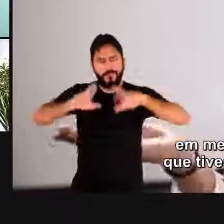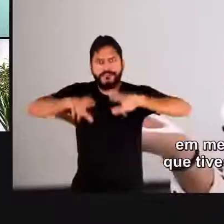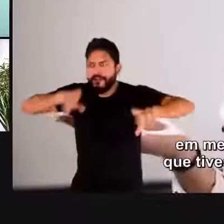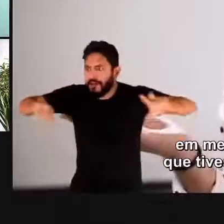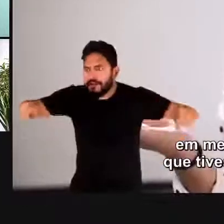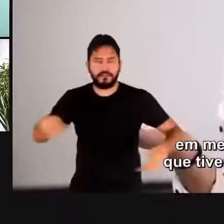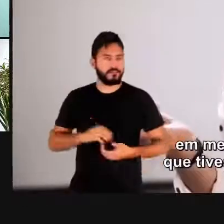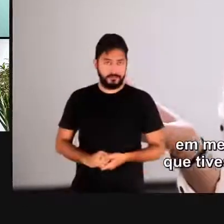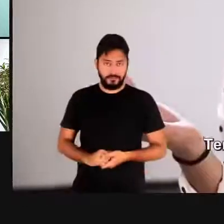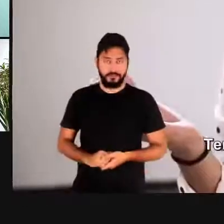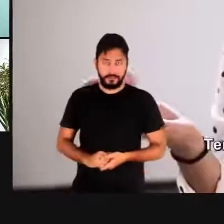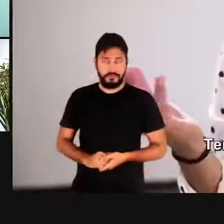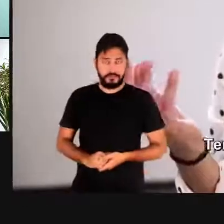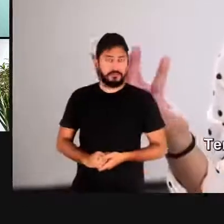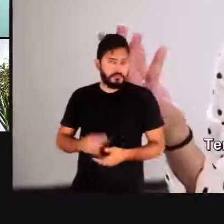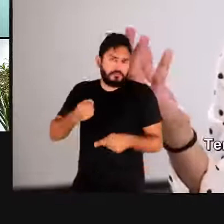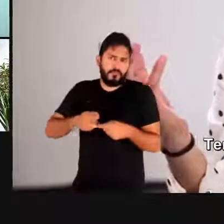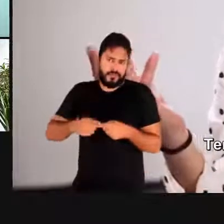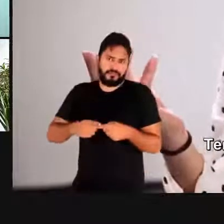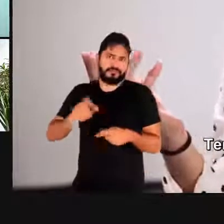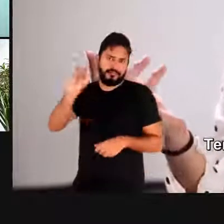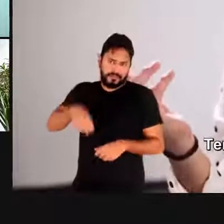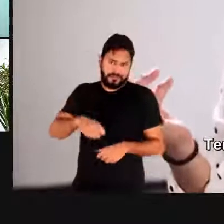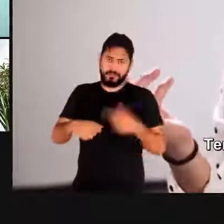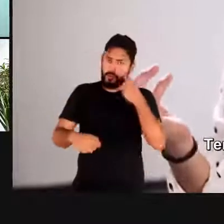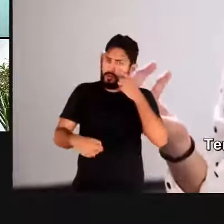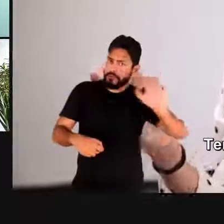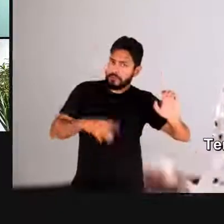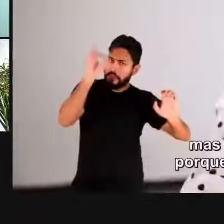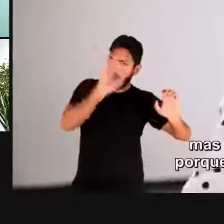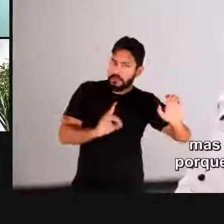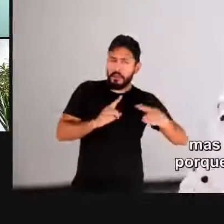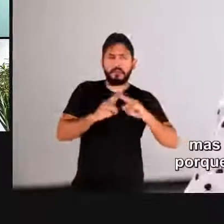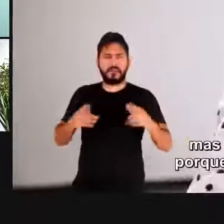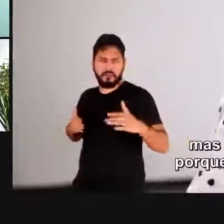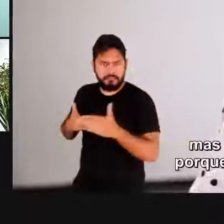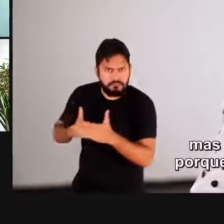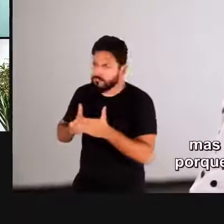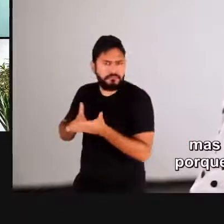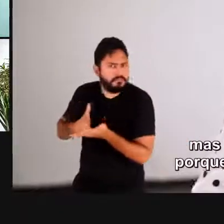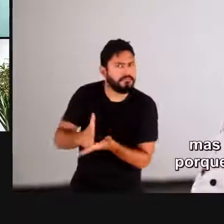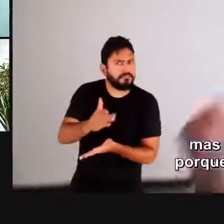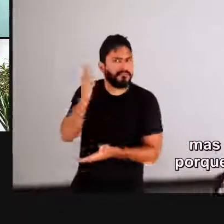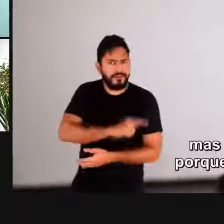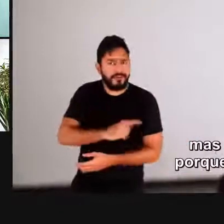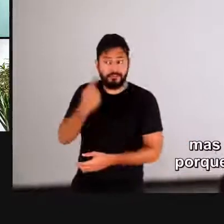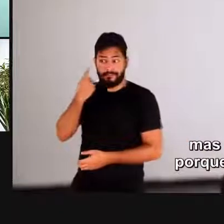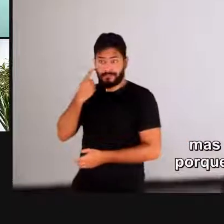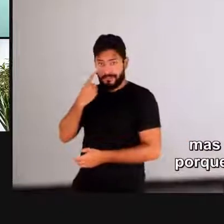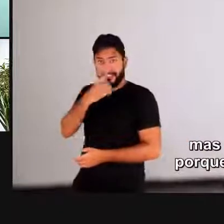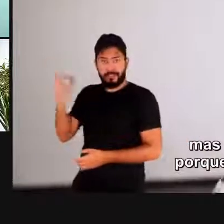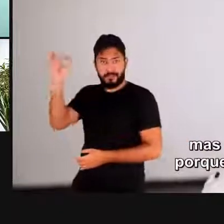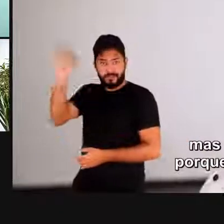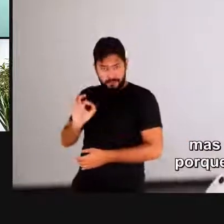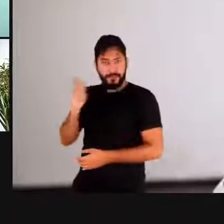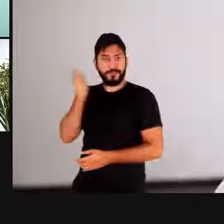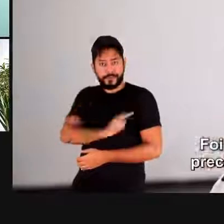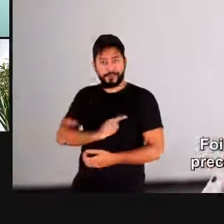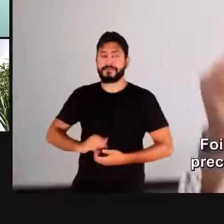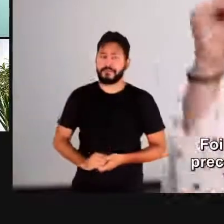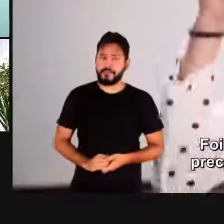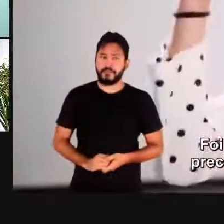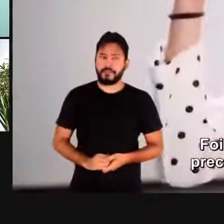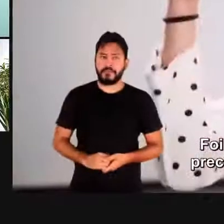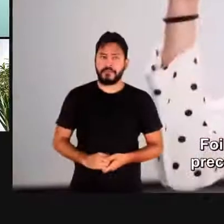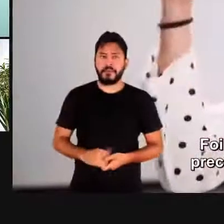corpos diversos, né? Porque eu tenho uma deficiência visual no esquerdo, mas eu não tenho uma barreira, né? Porque eu enxergo 100% desse.